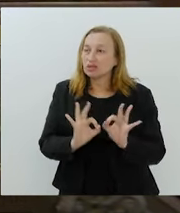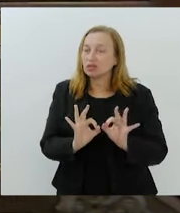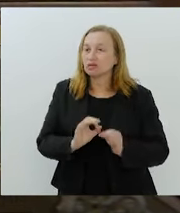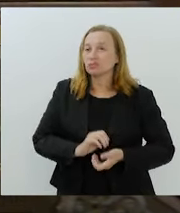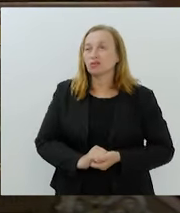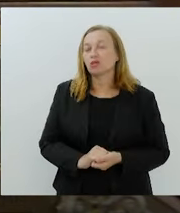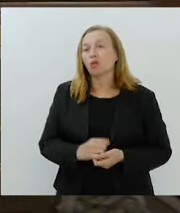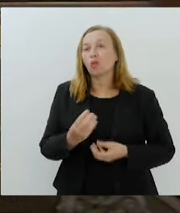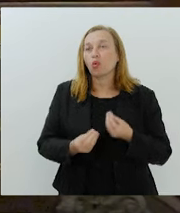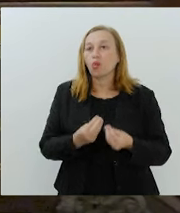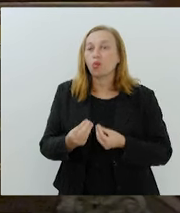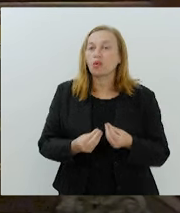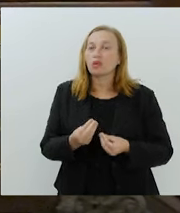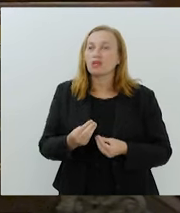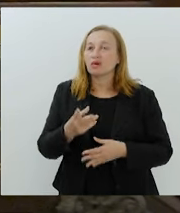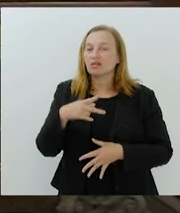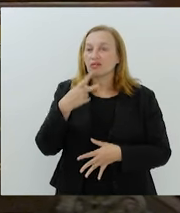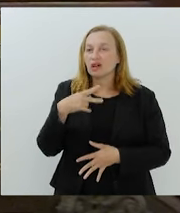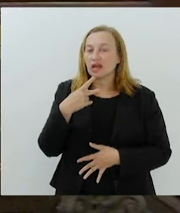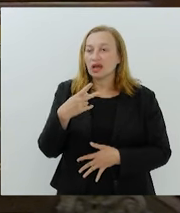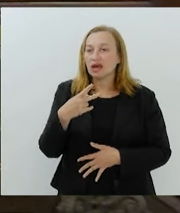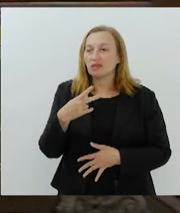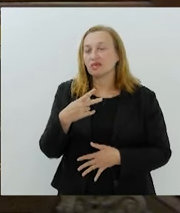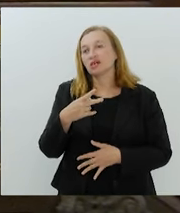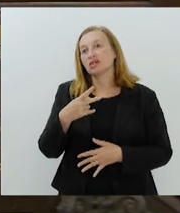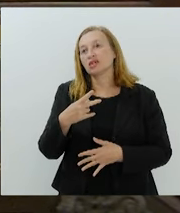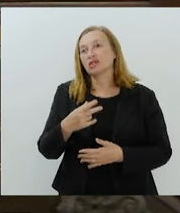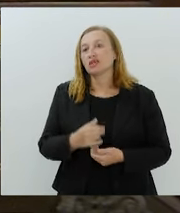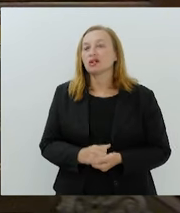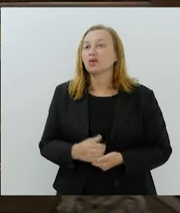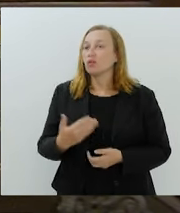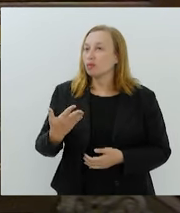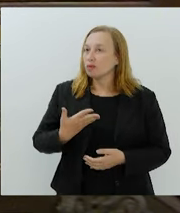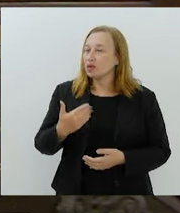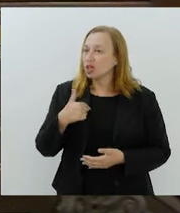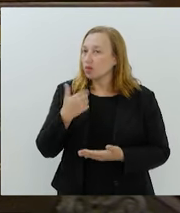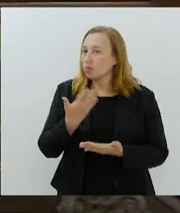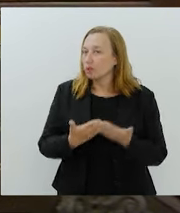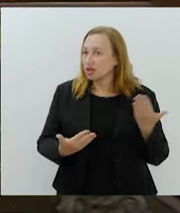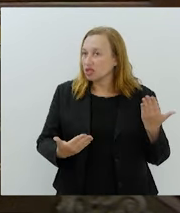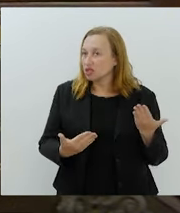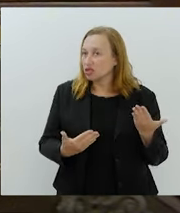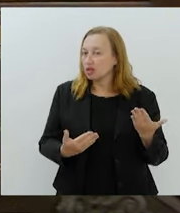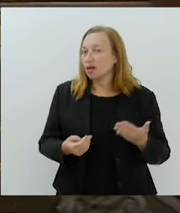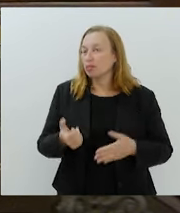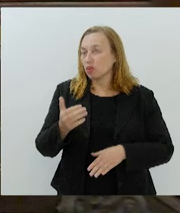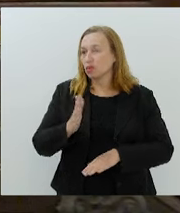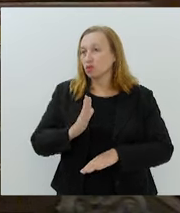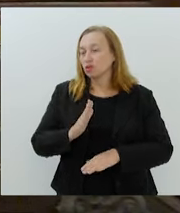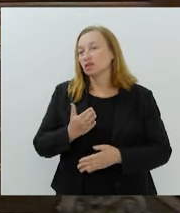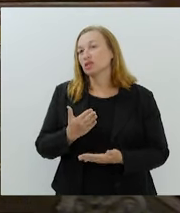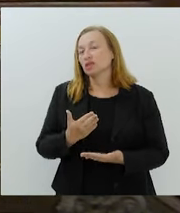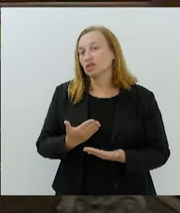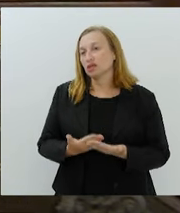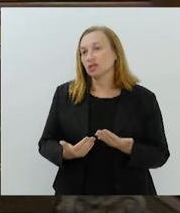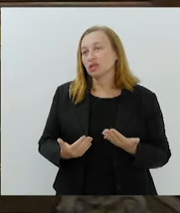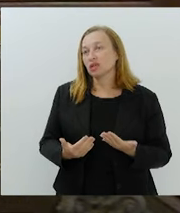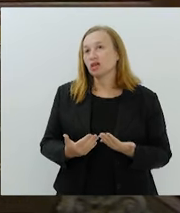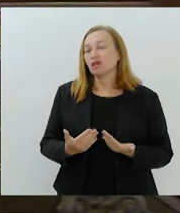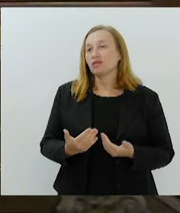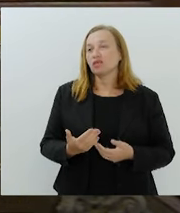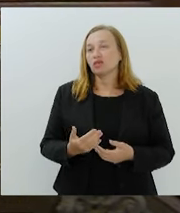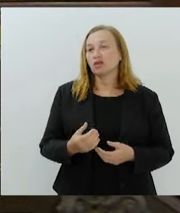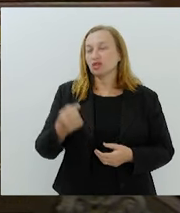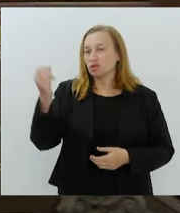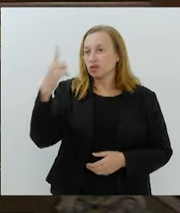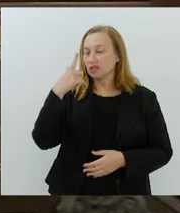Como afirmava reiteradas vezes um amigo que eu perdi há relativamente pouco tempo e que foi a minha grande inspiração na área